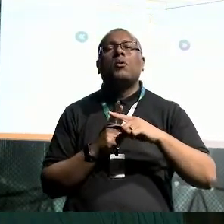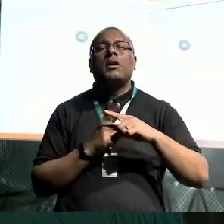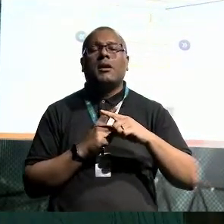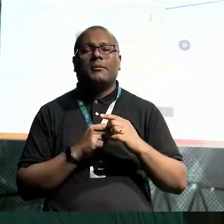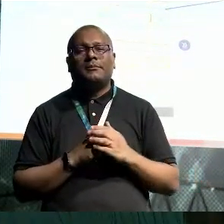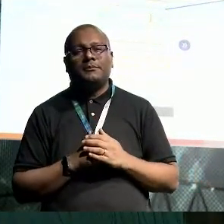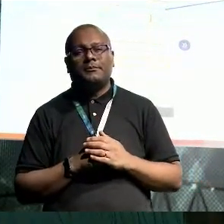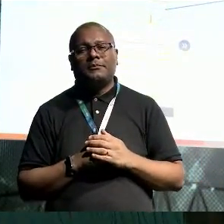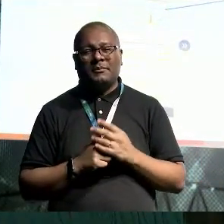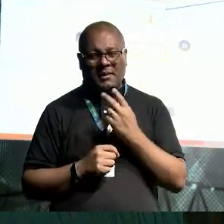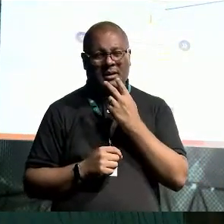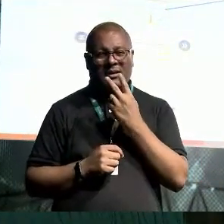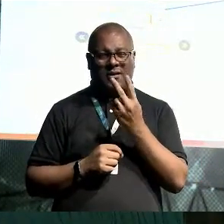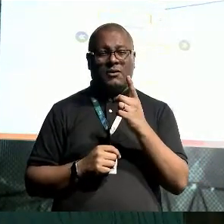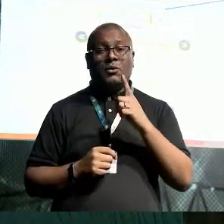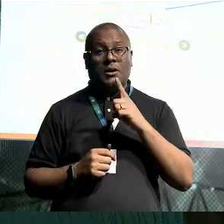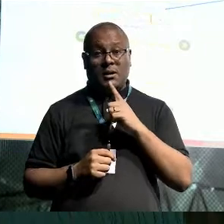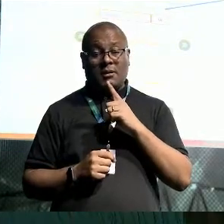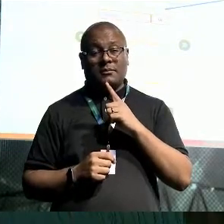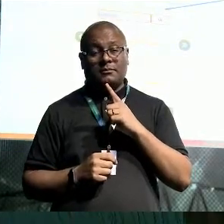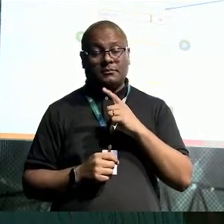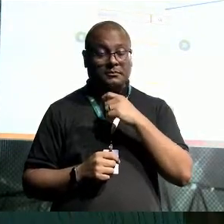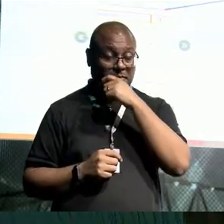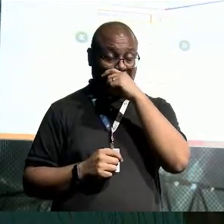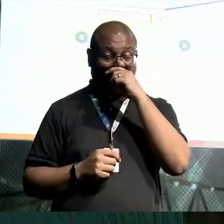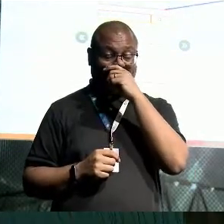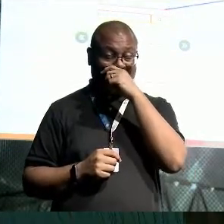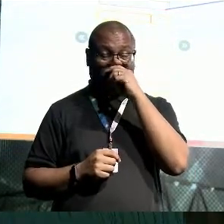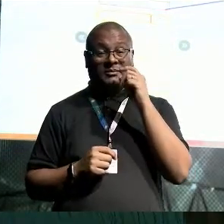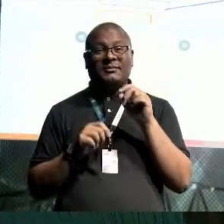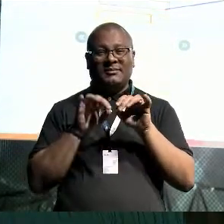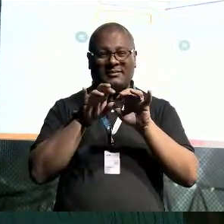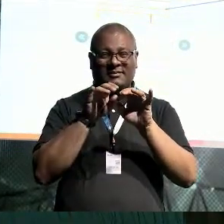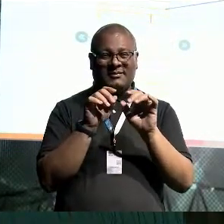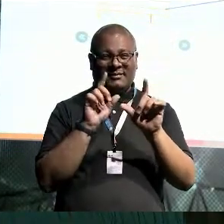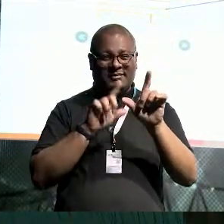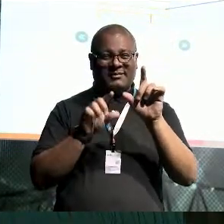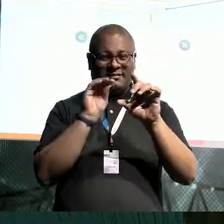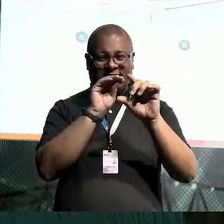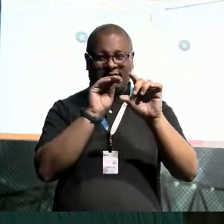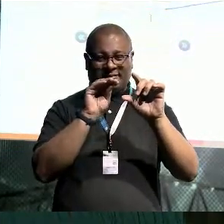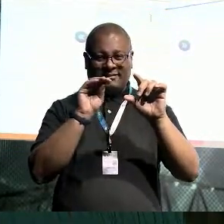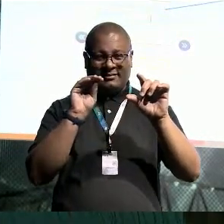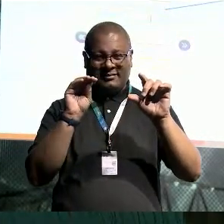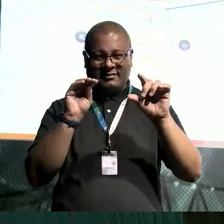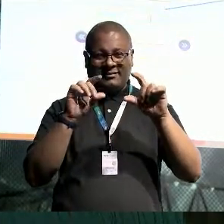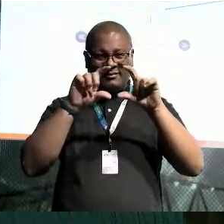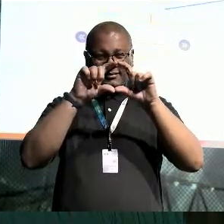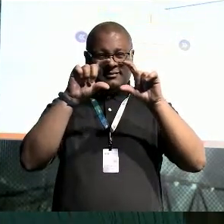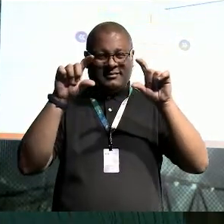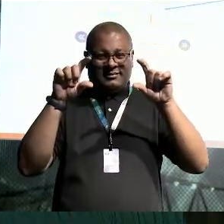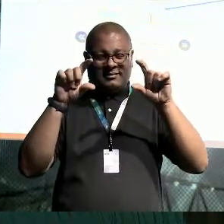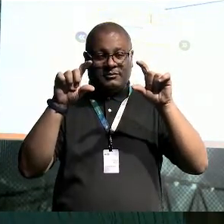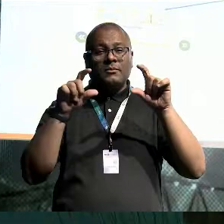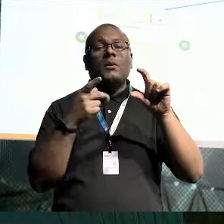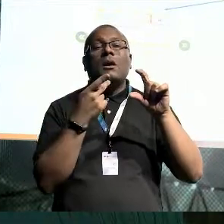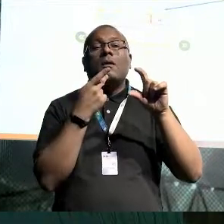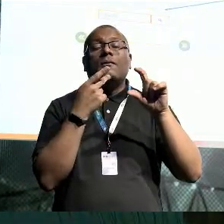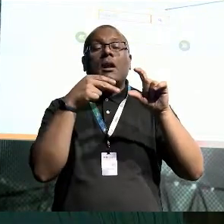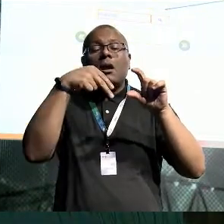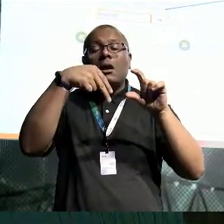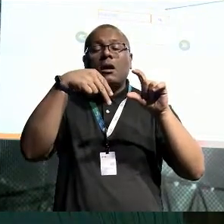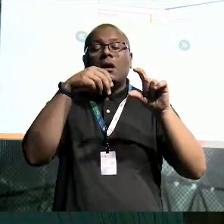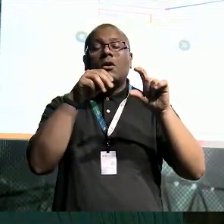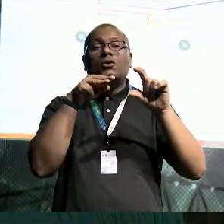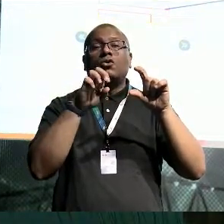bom? Vocês estão vendo que eu tenho até a edição ali, a caixa de edição, e está escrito nome, né?